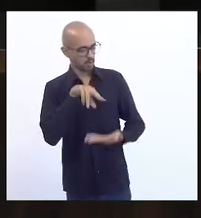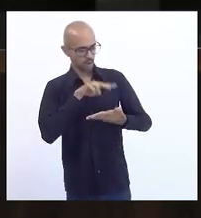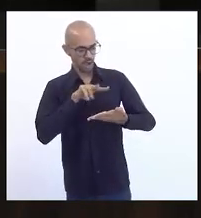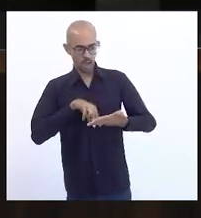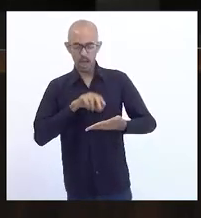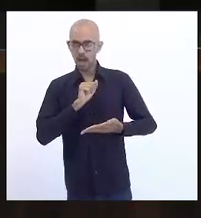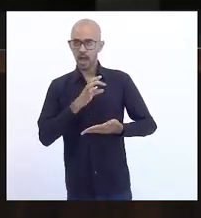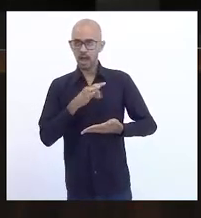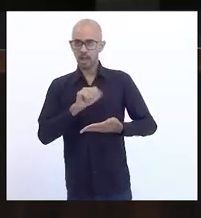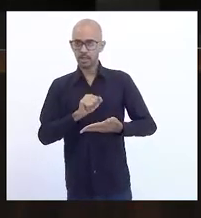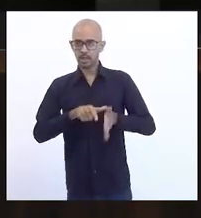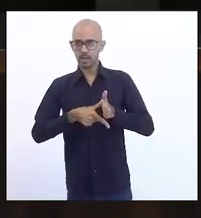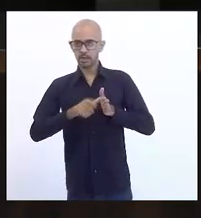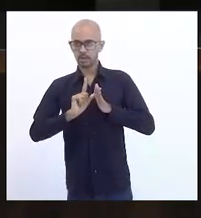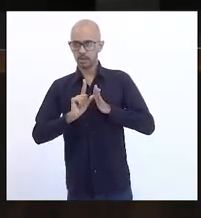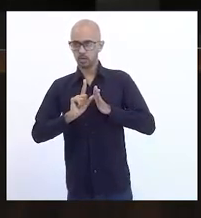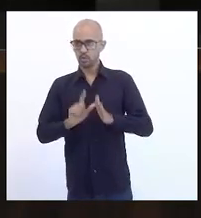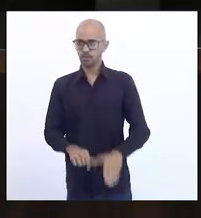da sessão anterior.